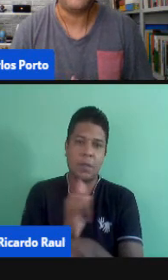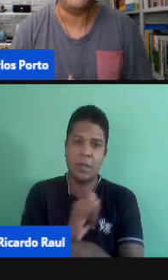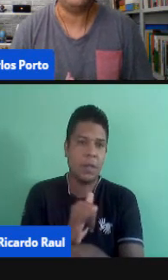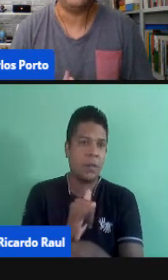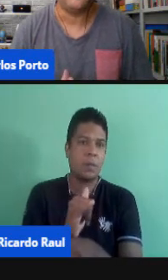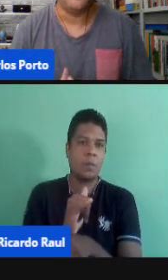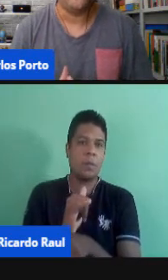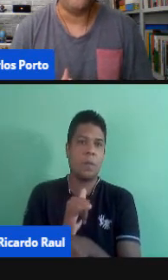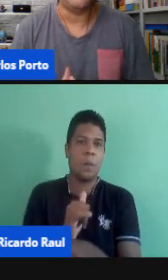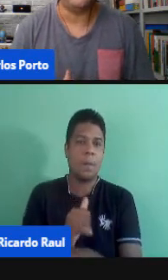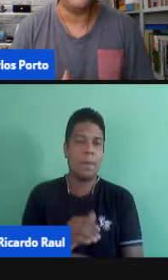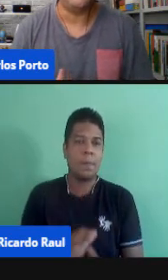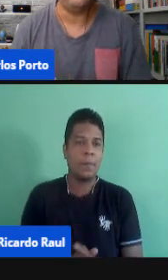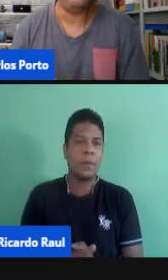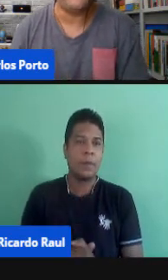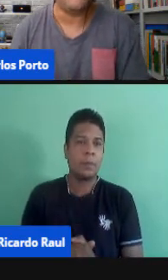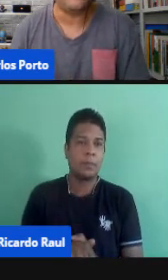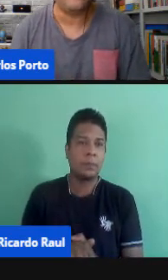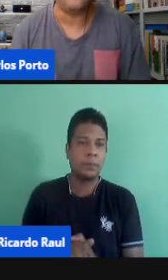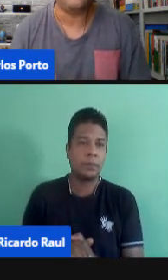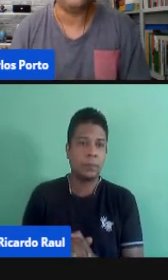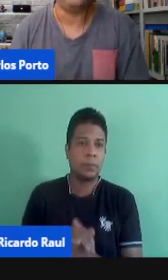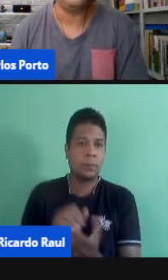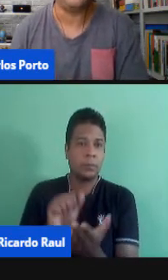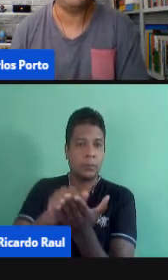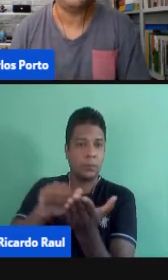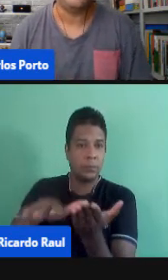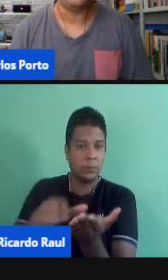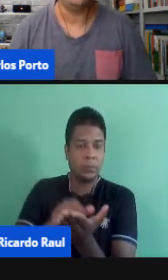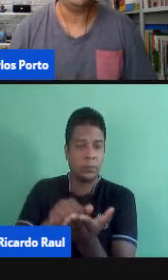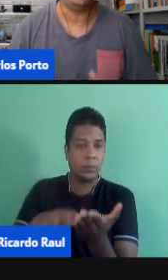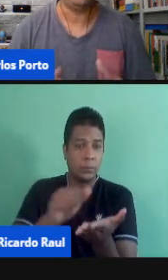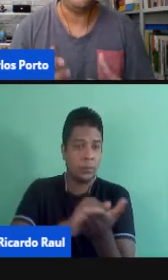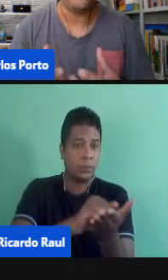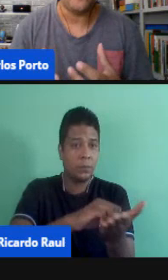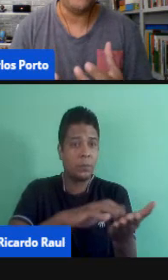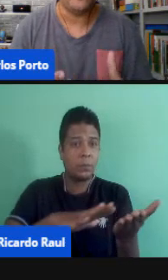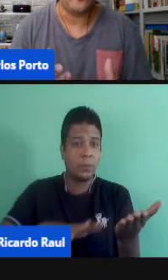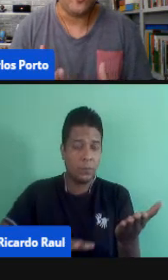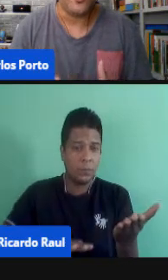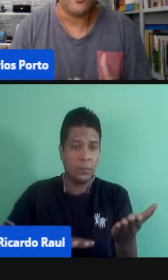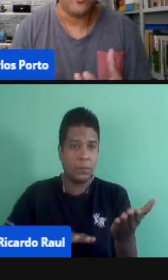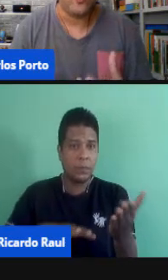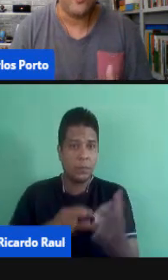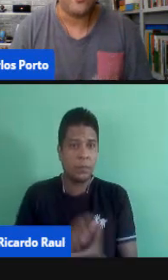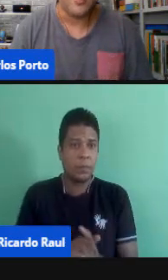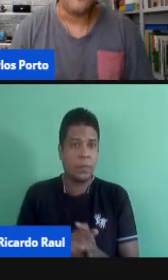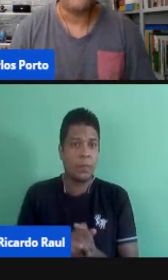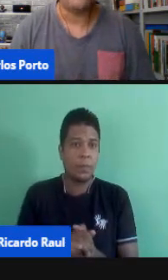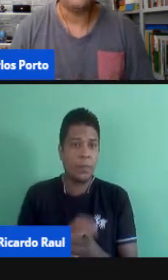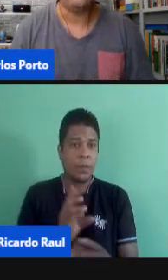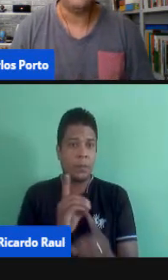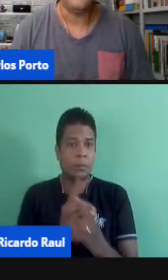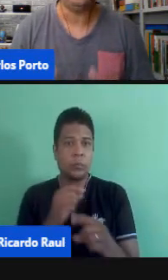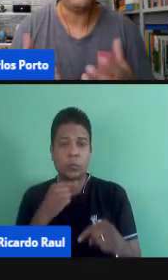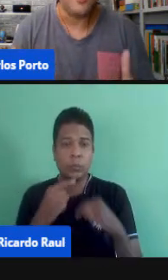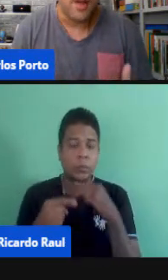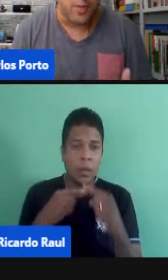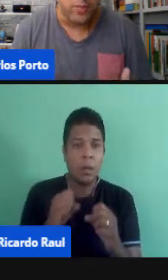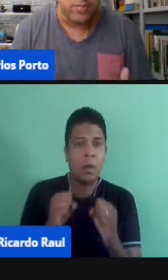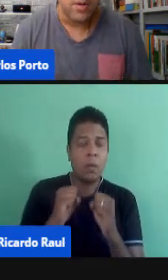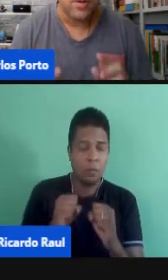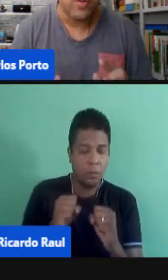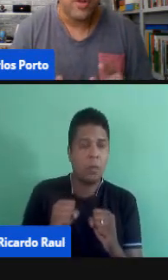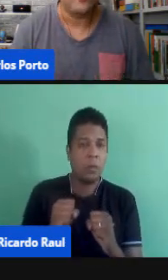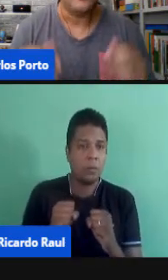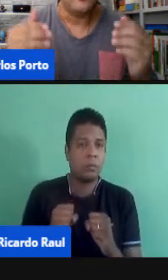nós trabalhamos com materiais impressos, ou seja, atividades. E esse encontro com essas dúvidas podem ser e